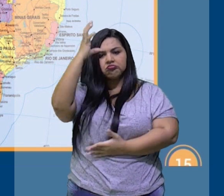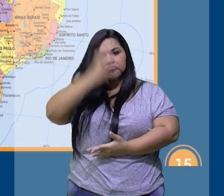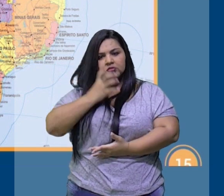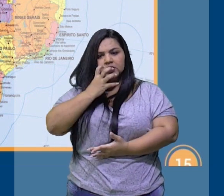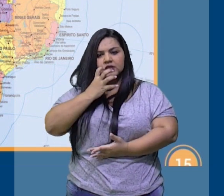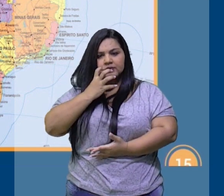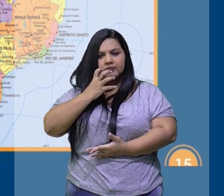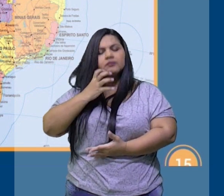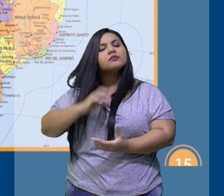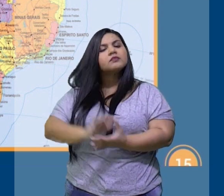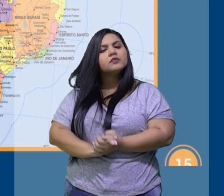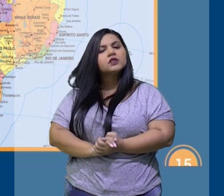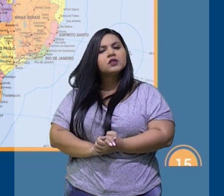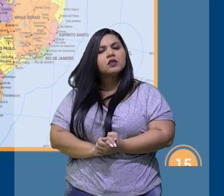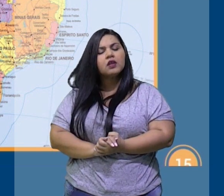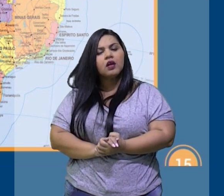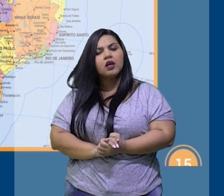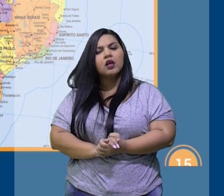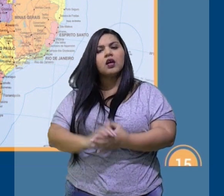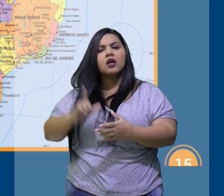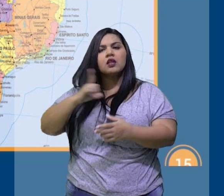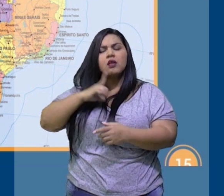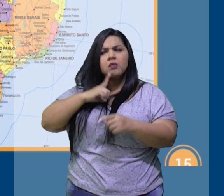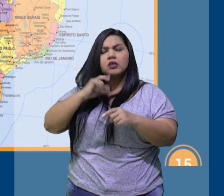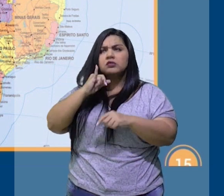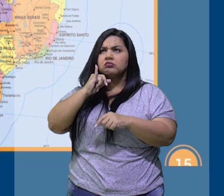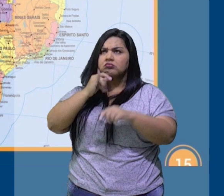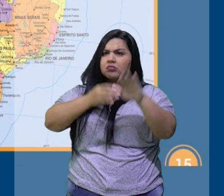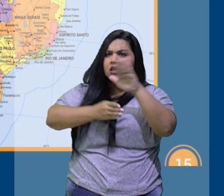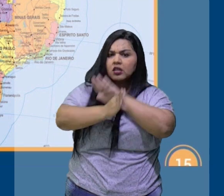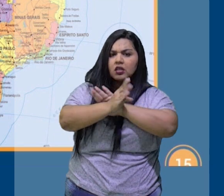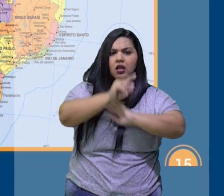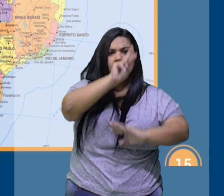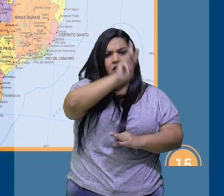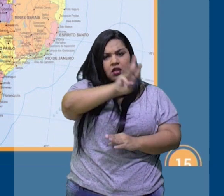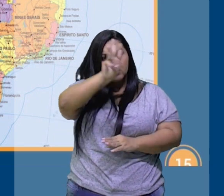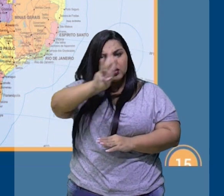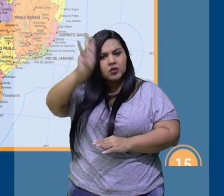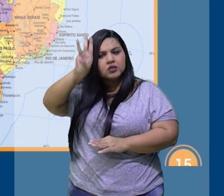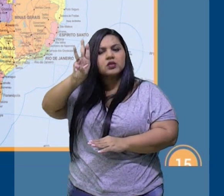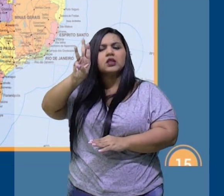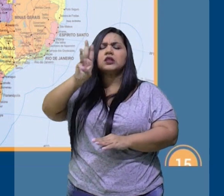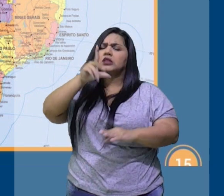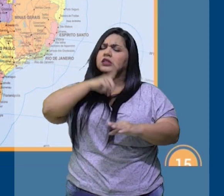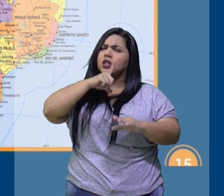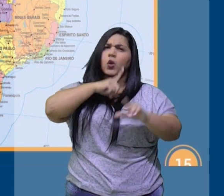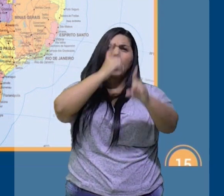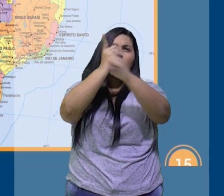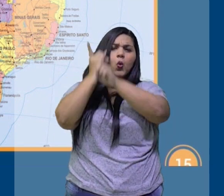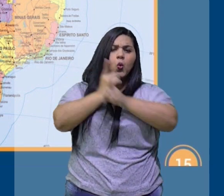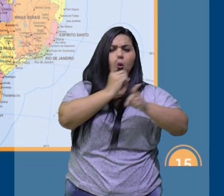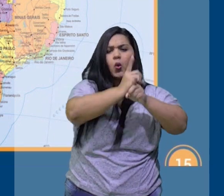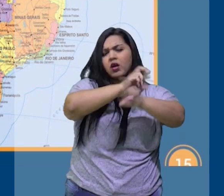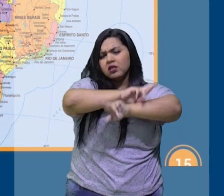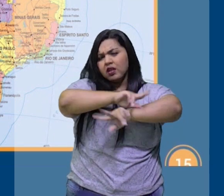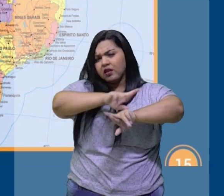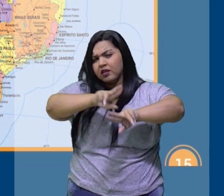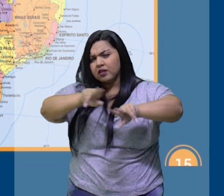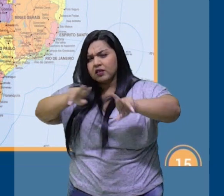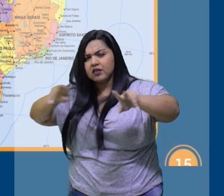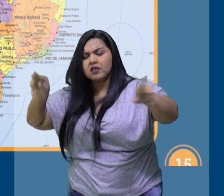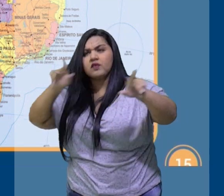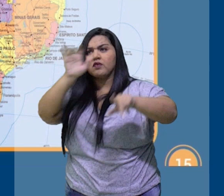IBGE, entrando inclusive no site do IBGE, né? Você tem ali diversos tipos de mapa com diversas